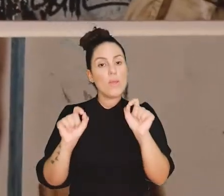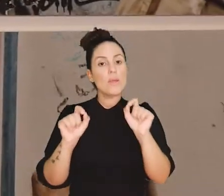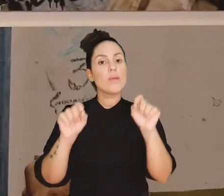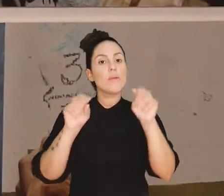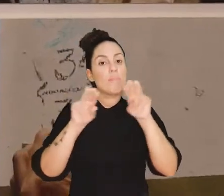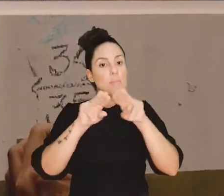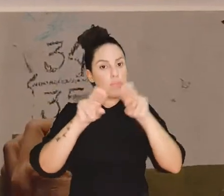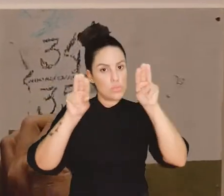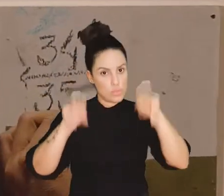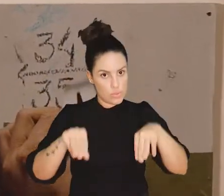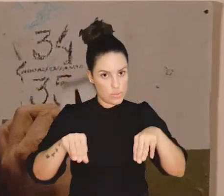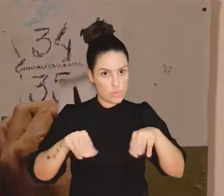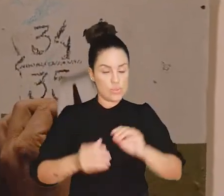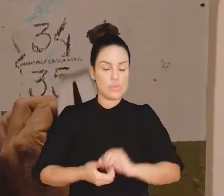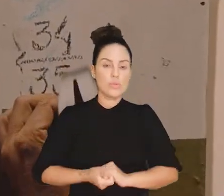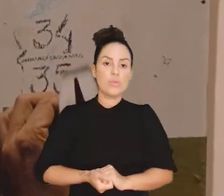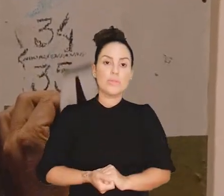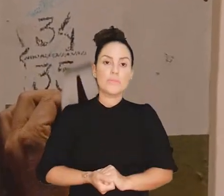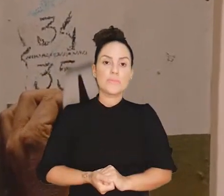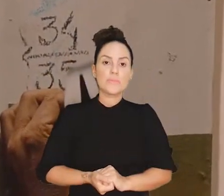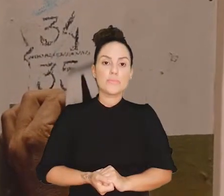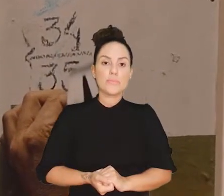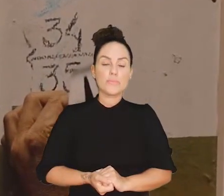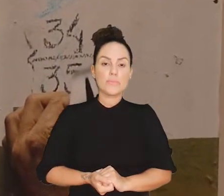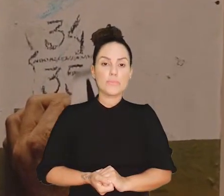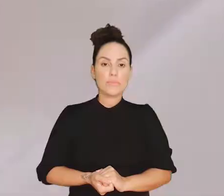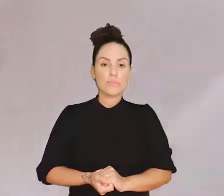pudessem pertencer ao acervo do museu.